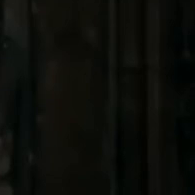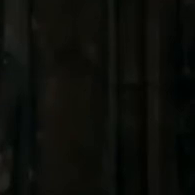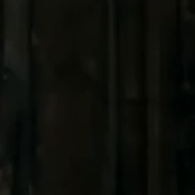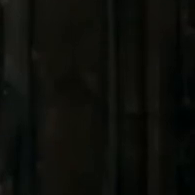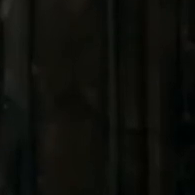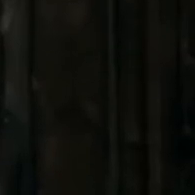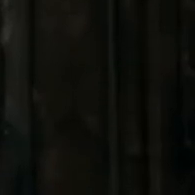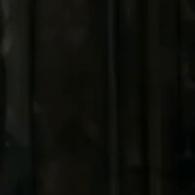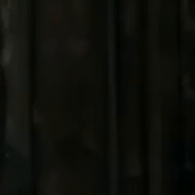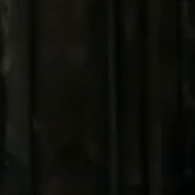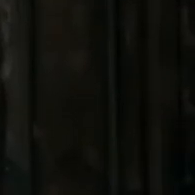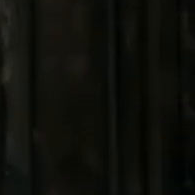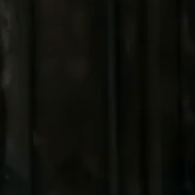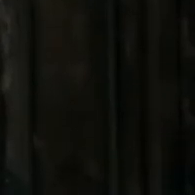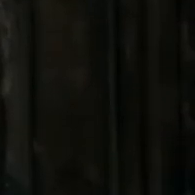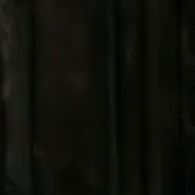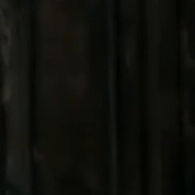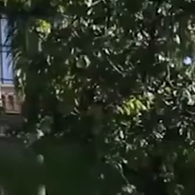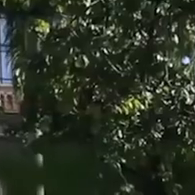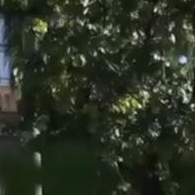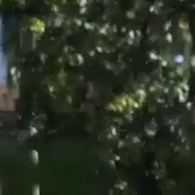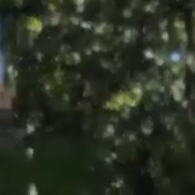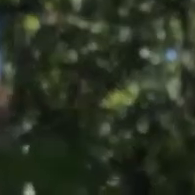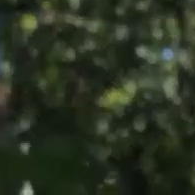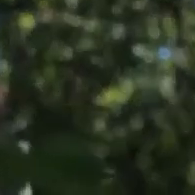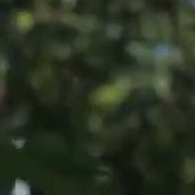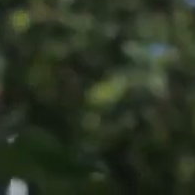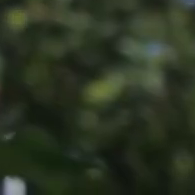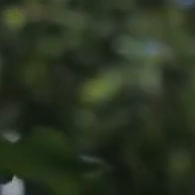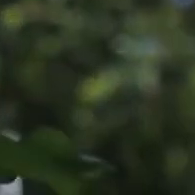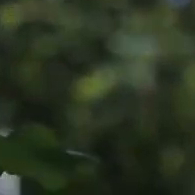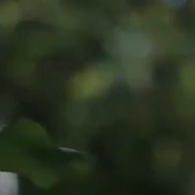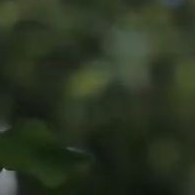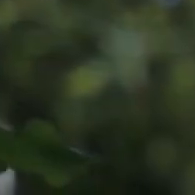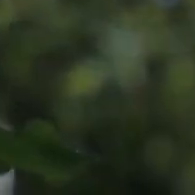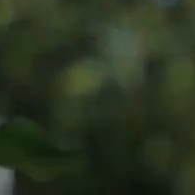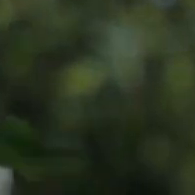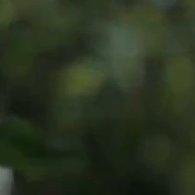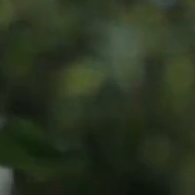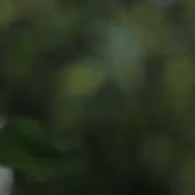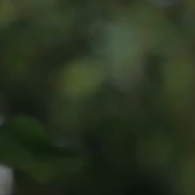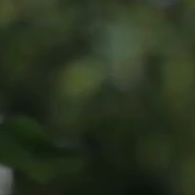de flores que brotam dentro e fora.